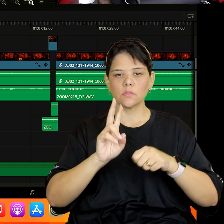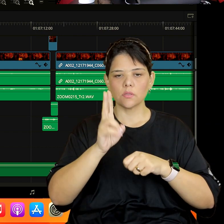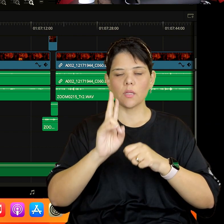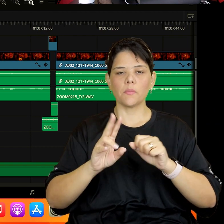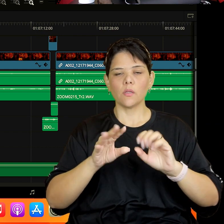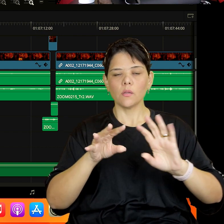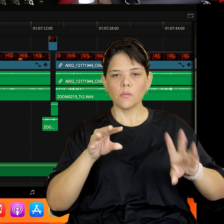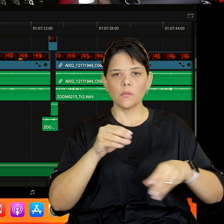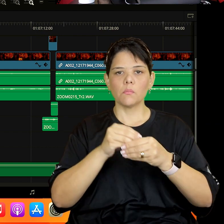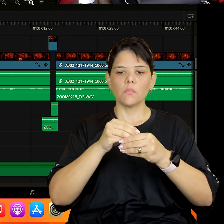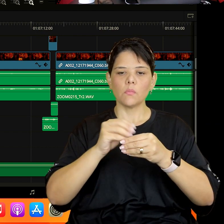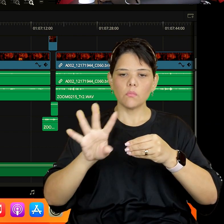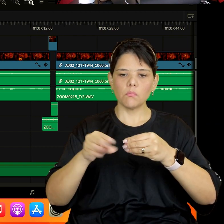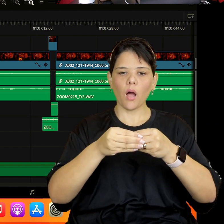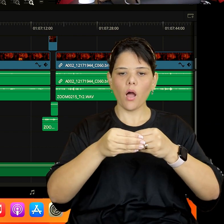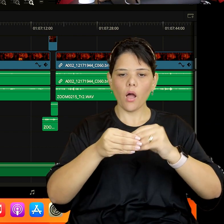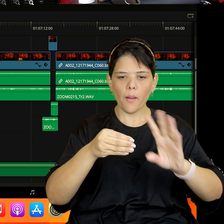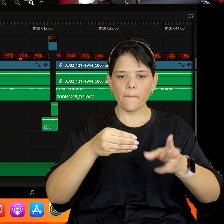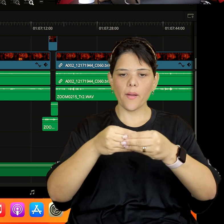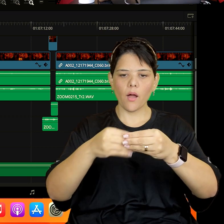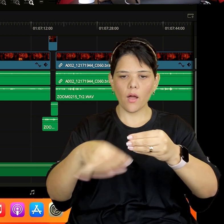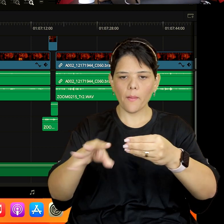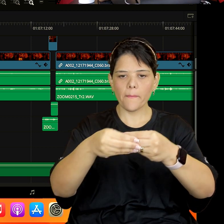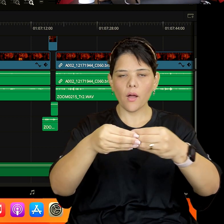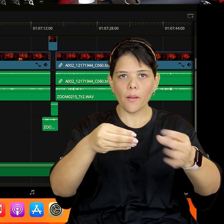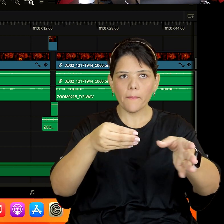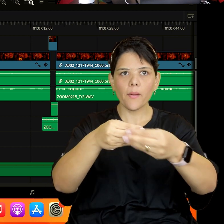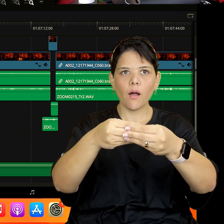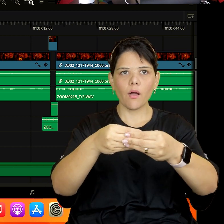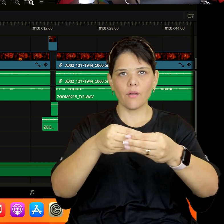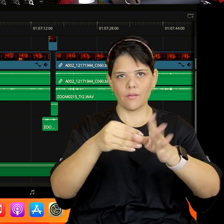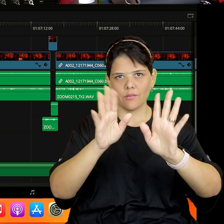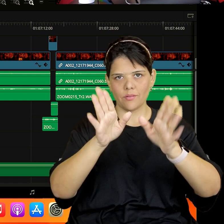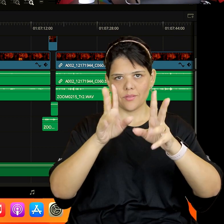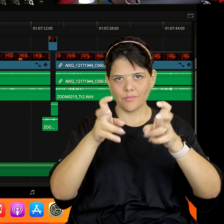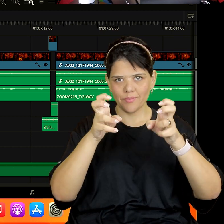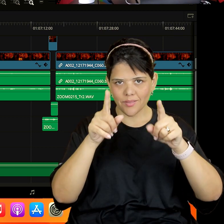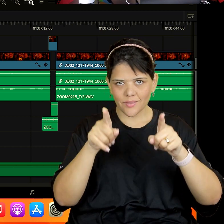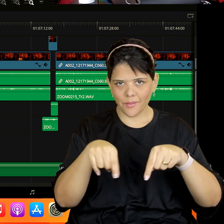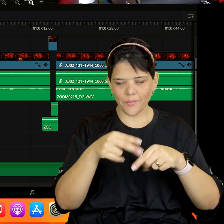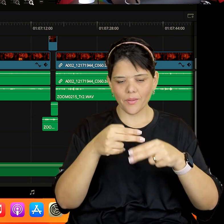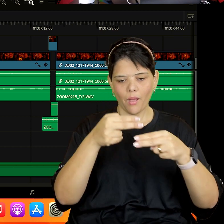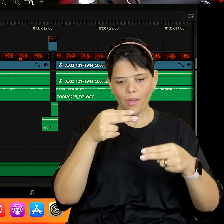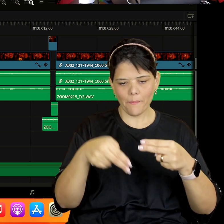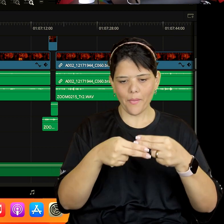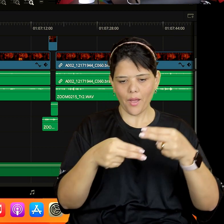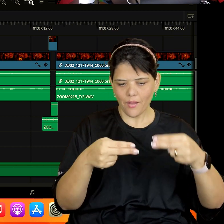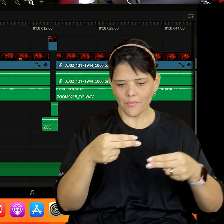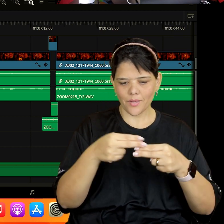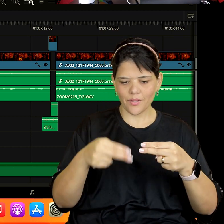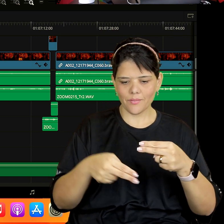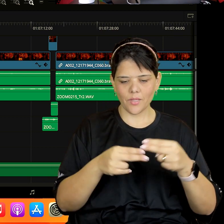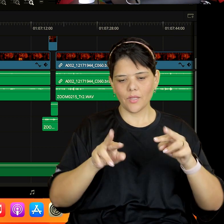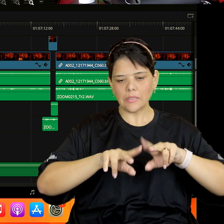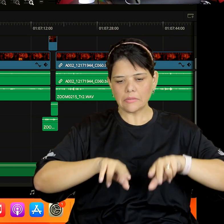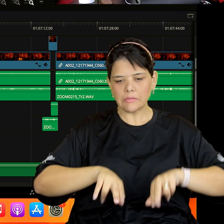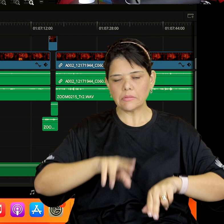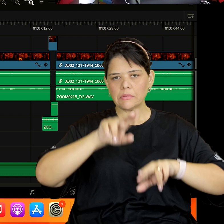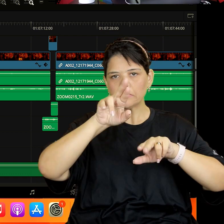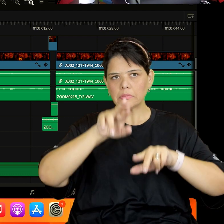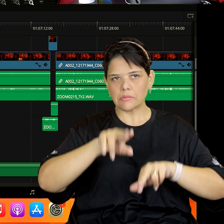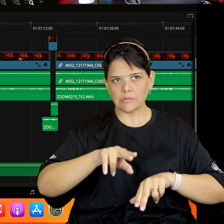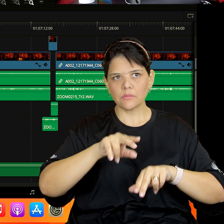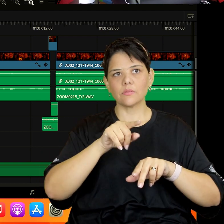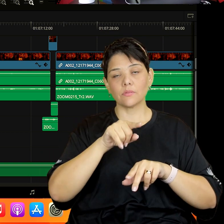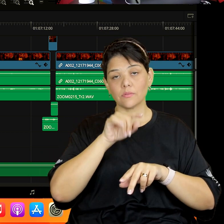de coisas. Se alguém mexe com Photoshop aqui, já tem uma ideia. Se alguém também tem uma vibe de edição, também